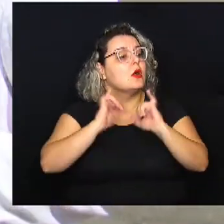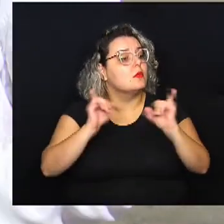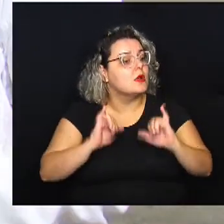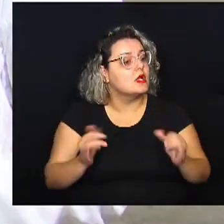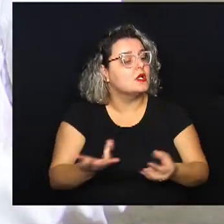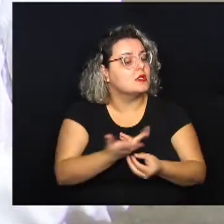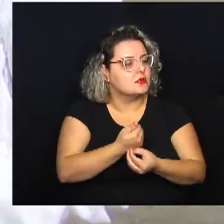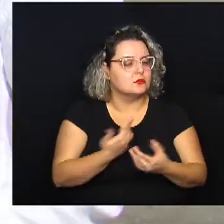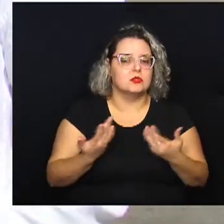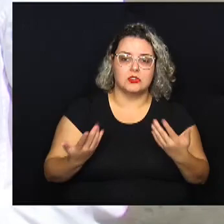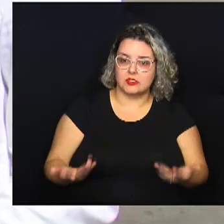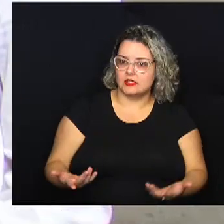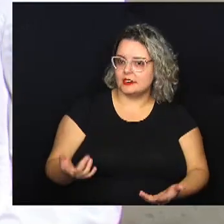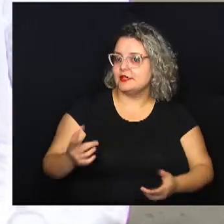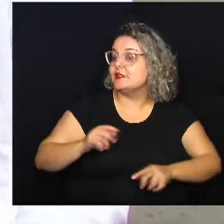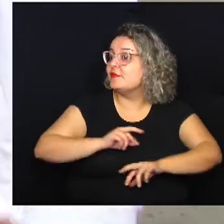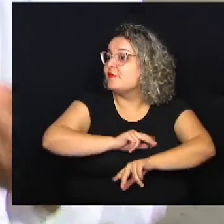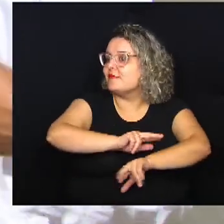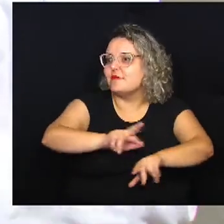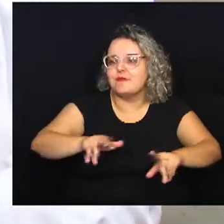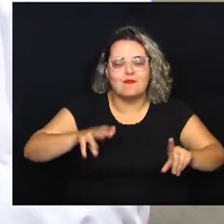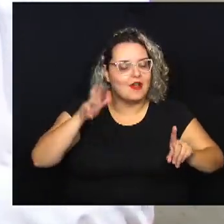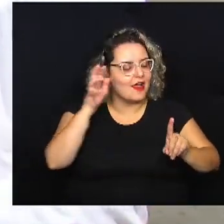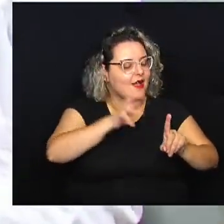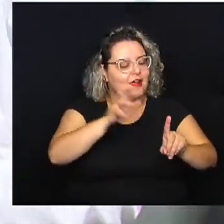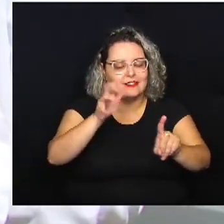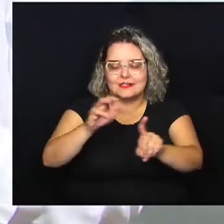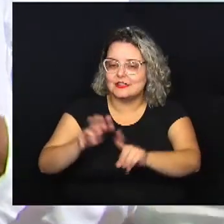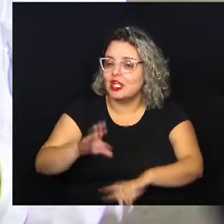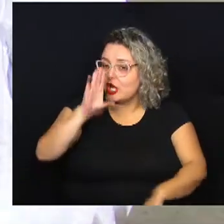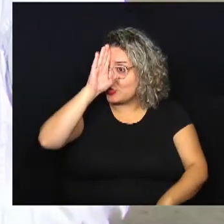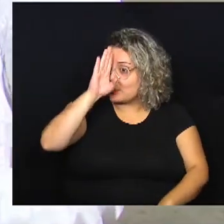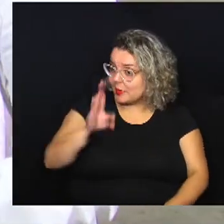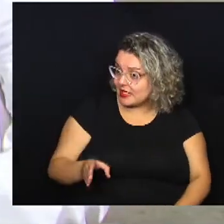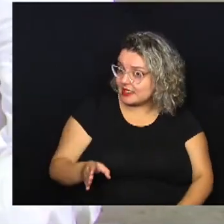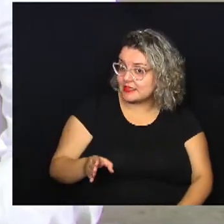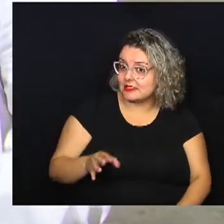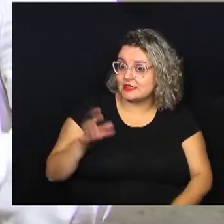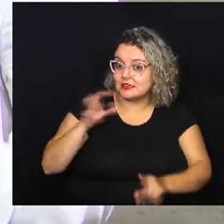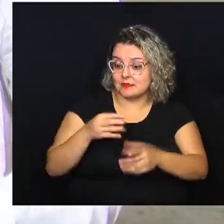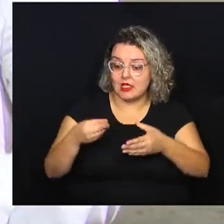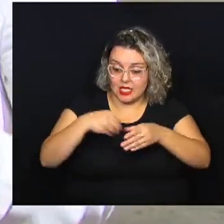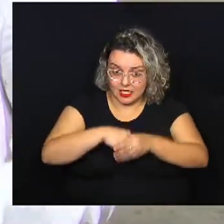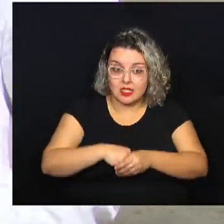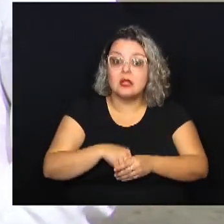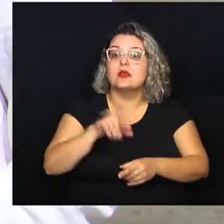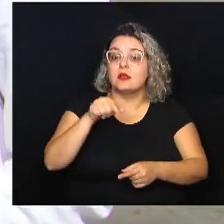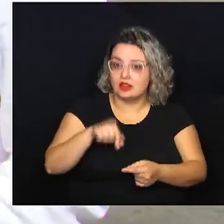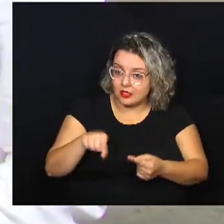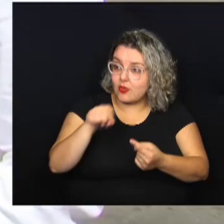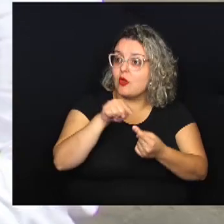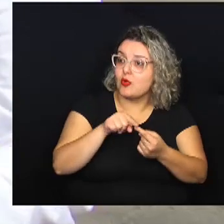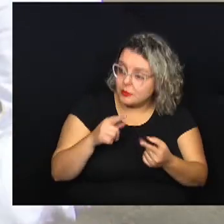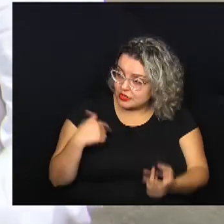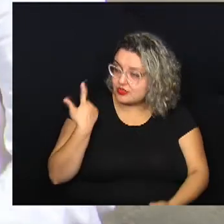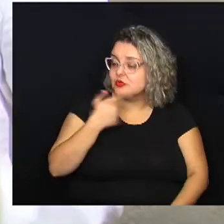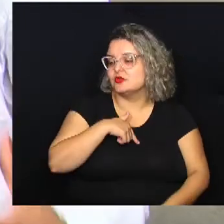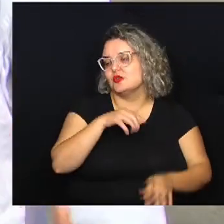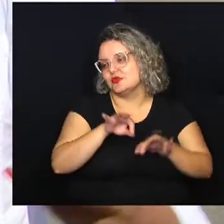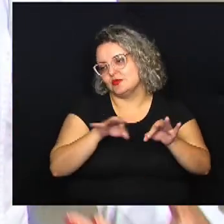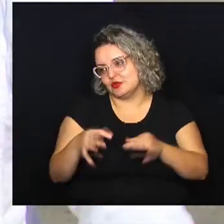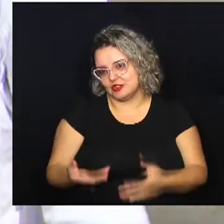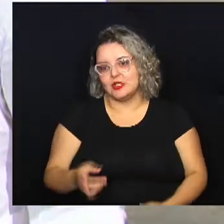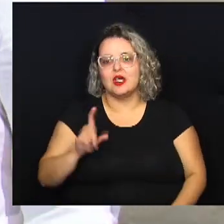obras? Está tendo bastante impacto, principalmente impacto interno, que é o objeto central do nosso projeto,